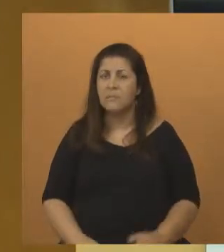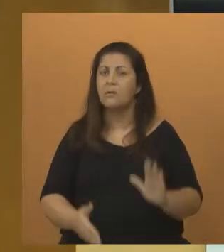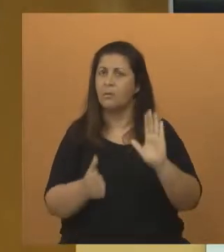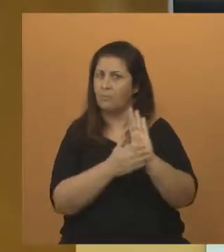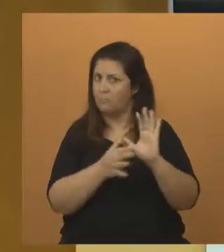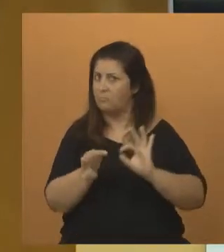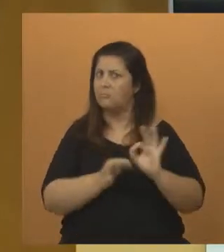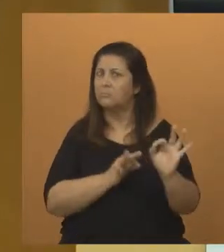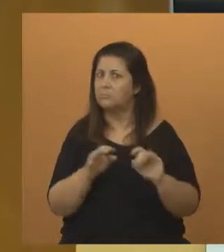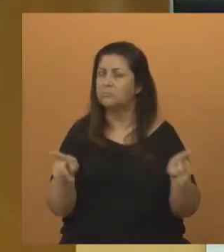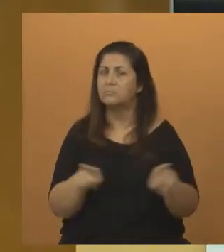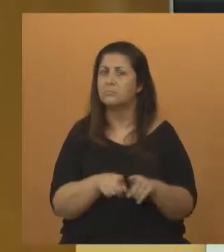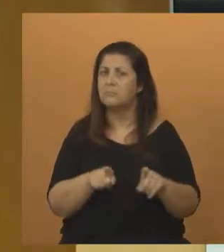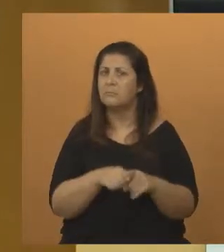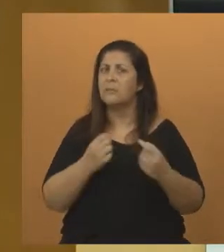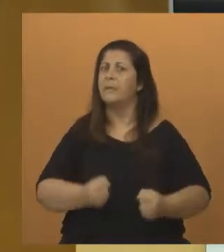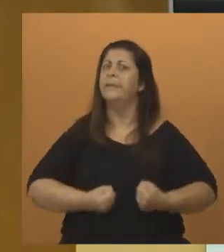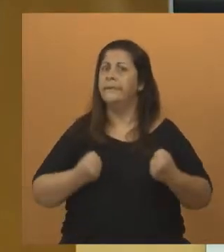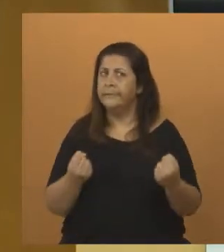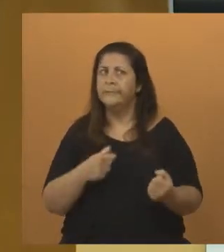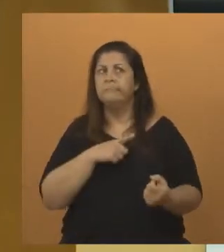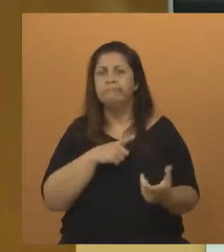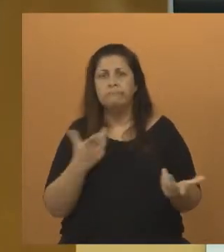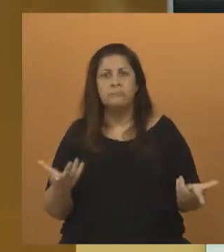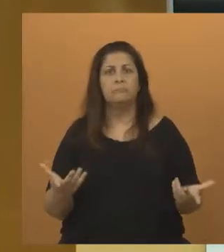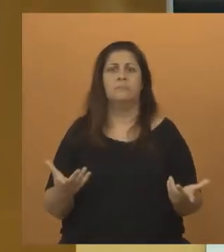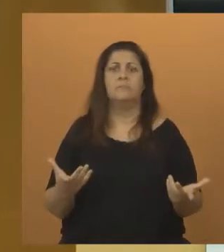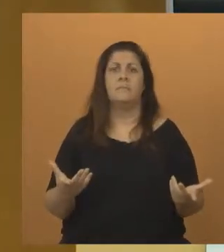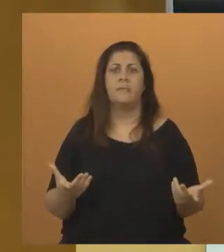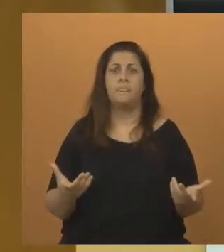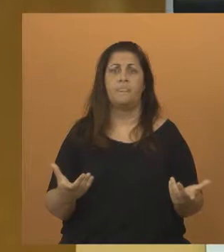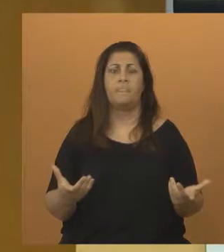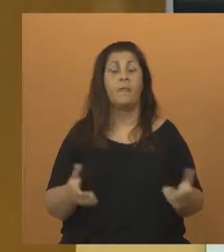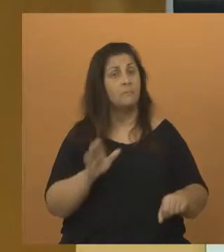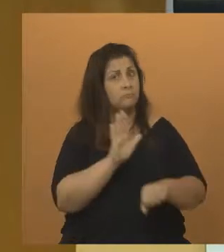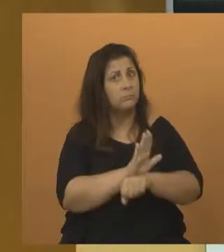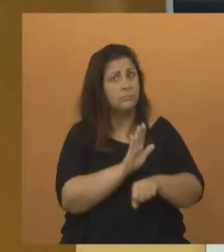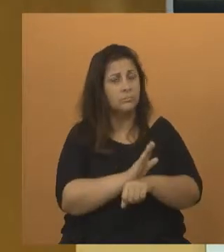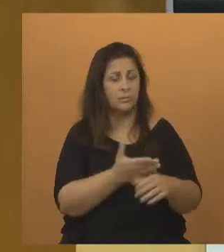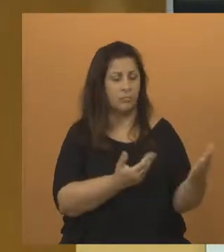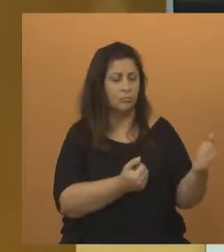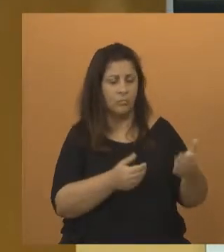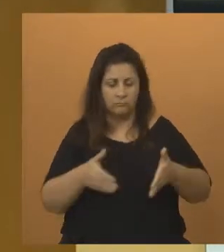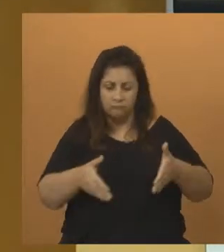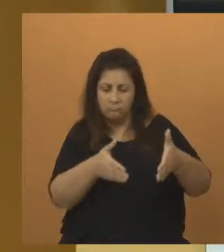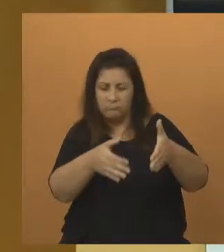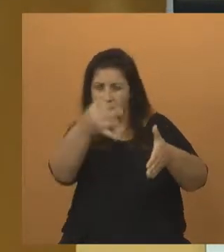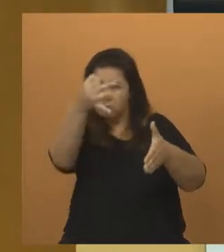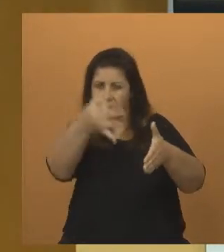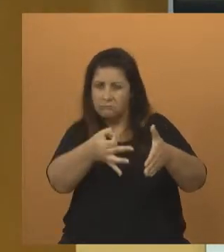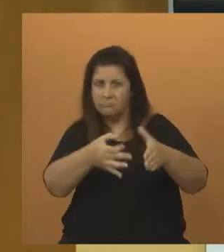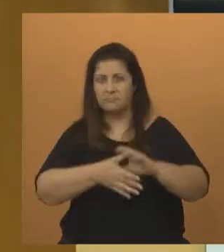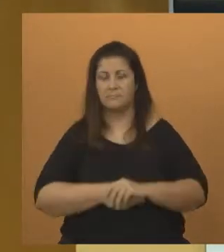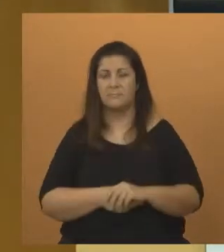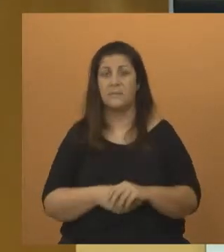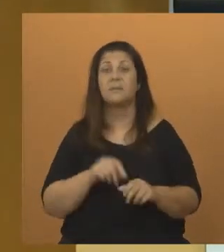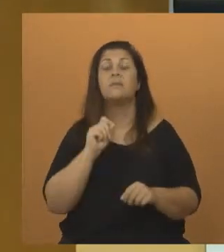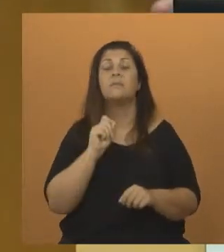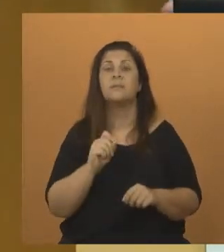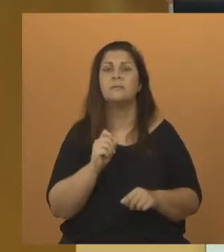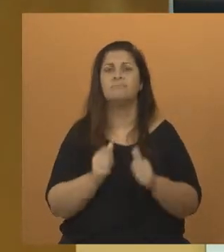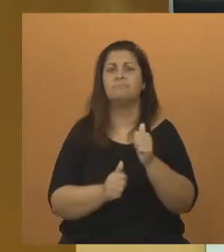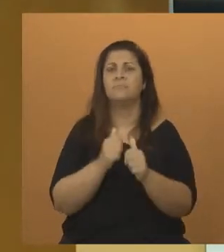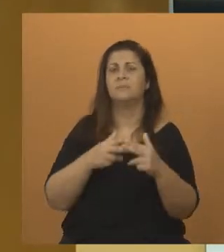projeto, ele também enfrenta essa questão de a gente colocar o nosso jovem no bom caminho, e o bom caminho é prática